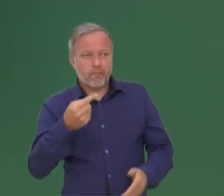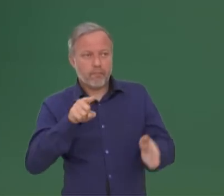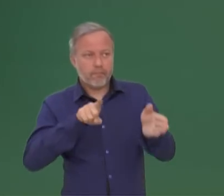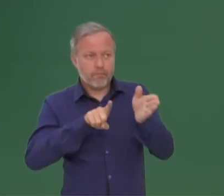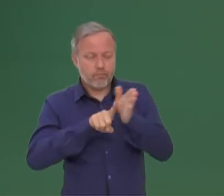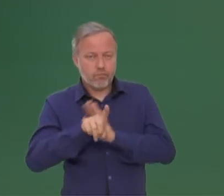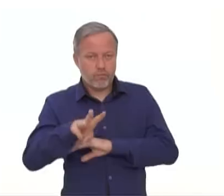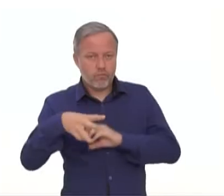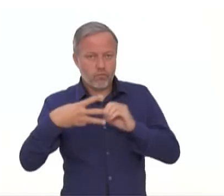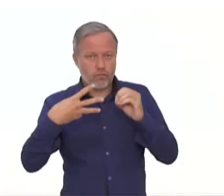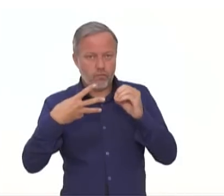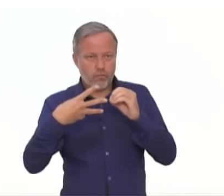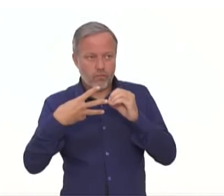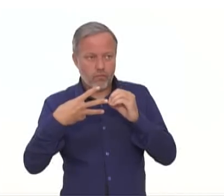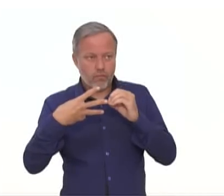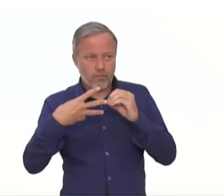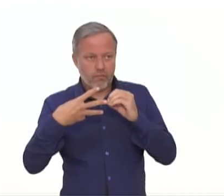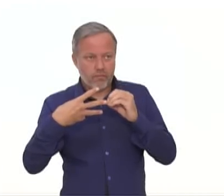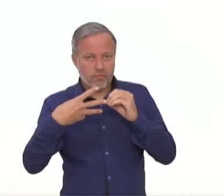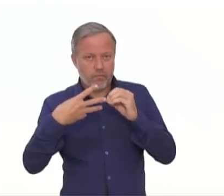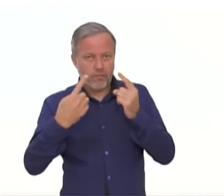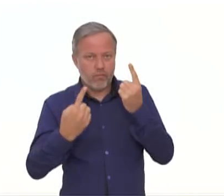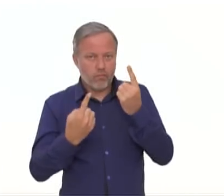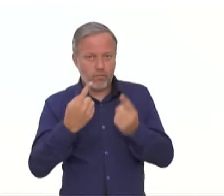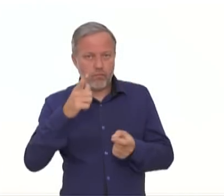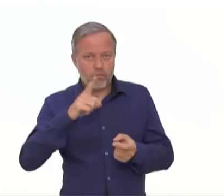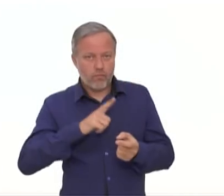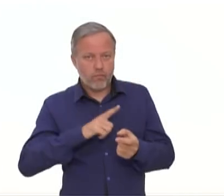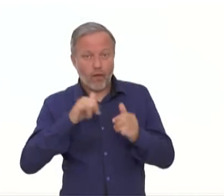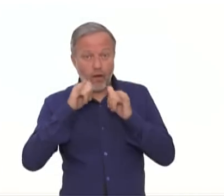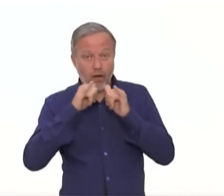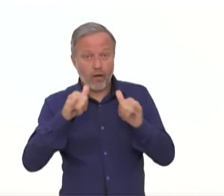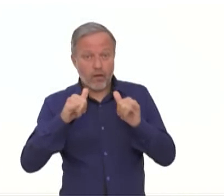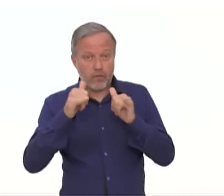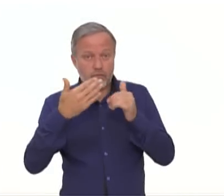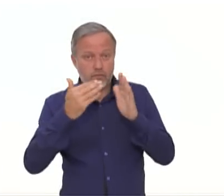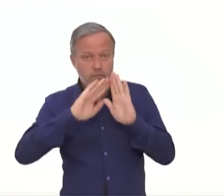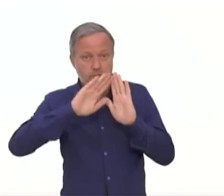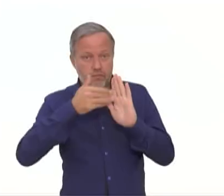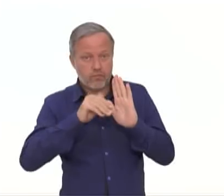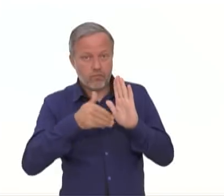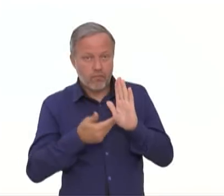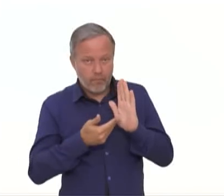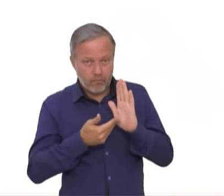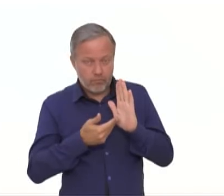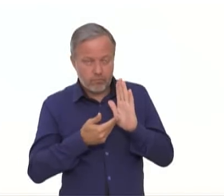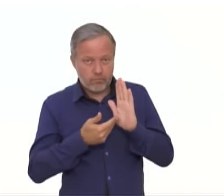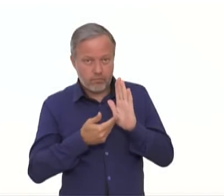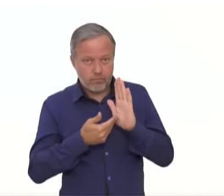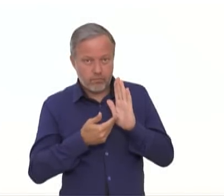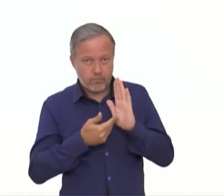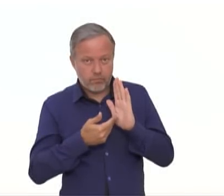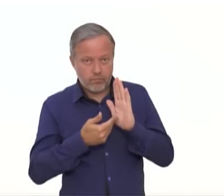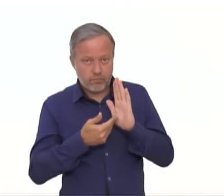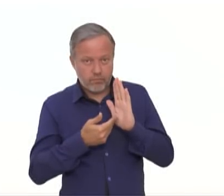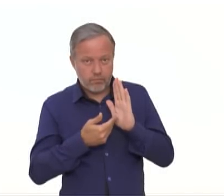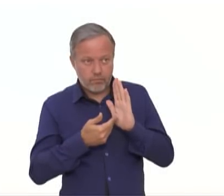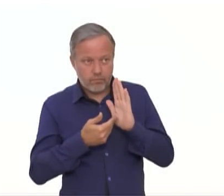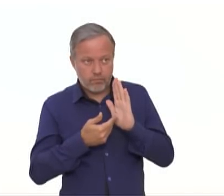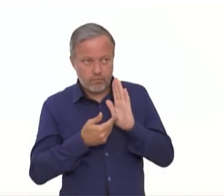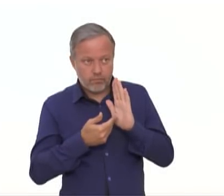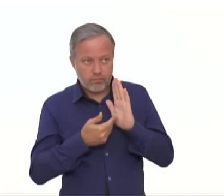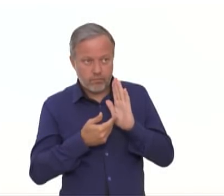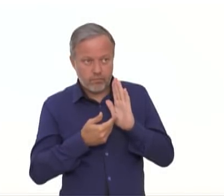Numa célula, qual estrutura contém as informações para a manifestação das características hereditárias de um ser